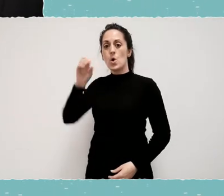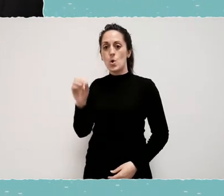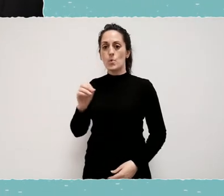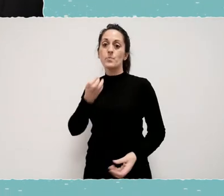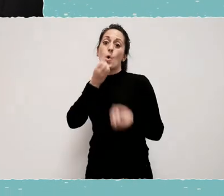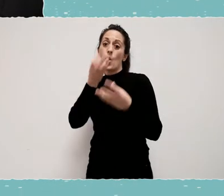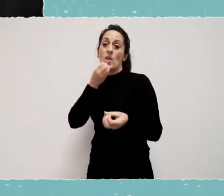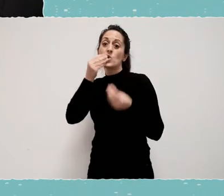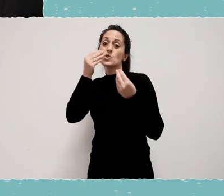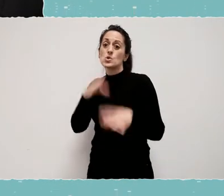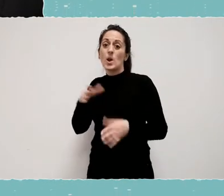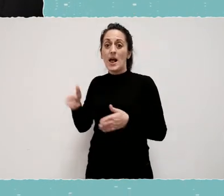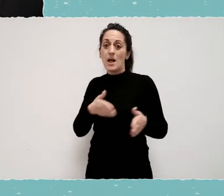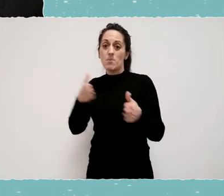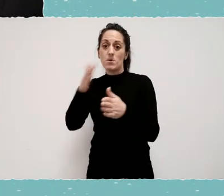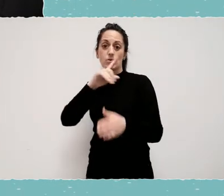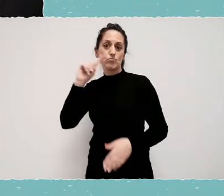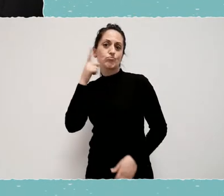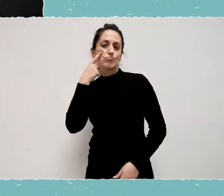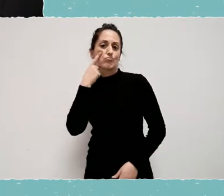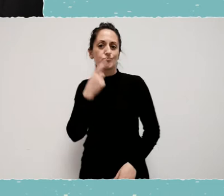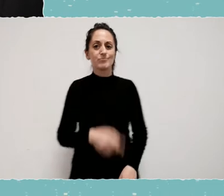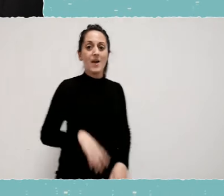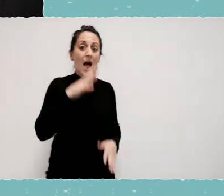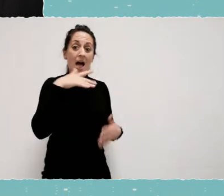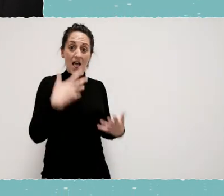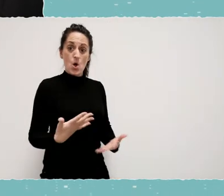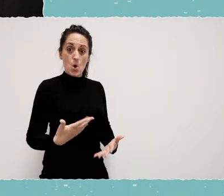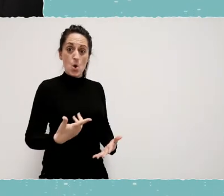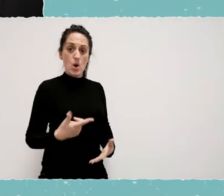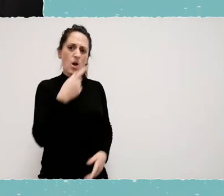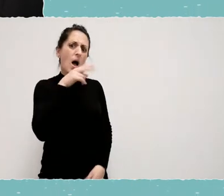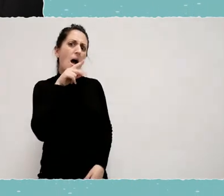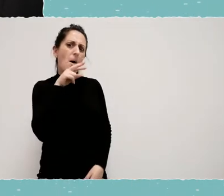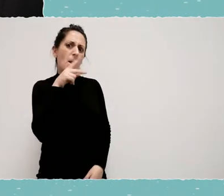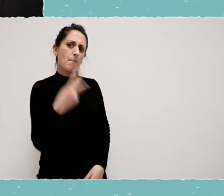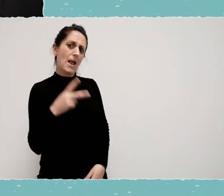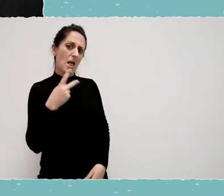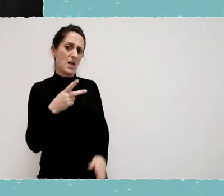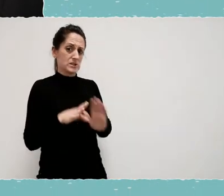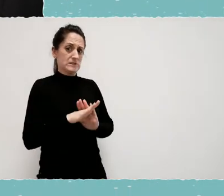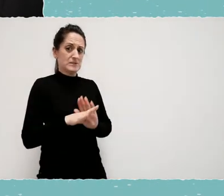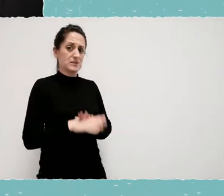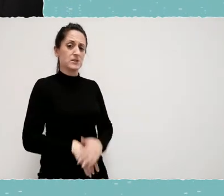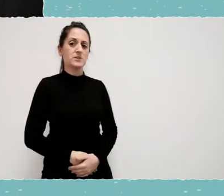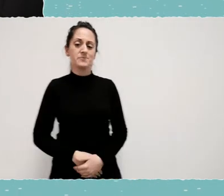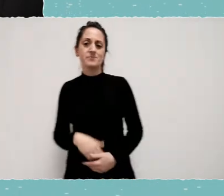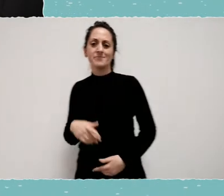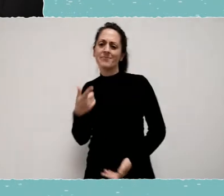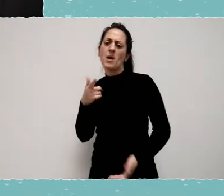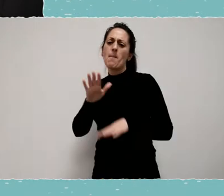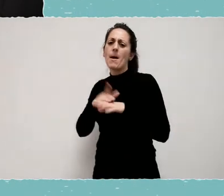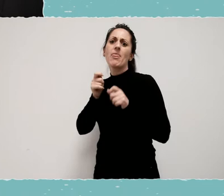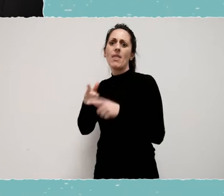historias atopadas nos camiños. Pois, agora, Maximino, é que vas falar todo o tempo así empareado.